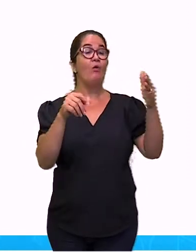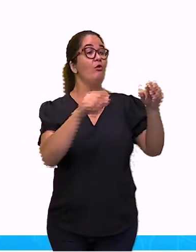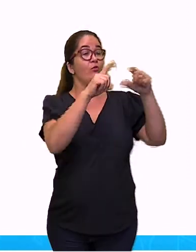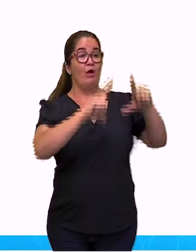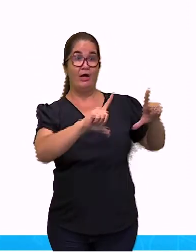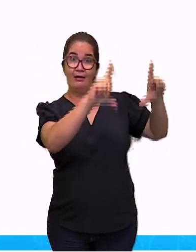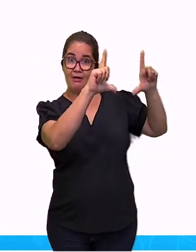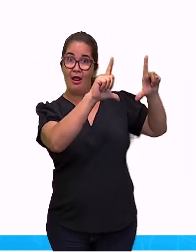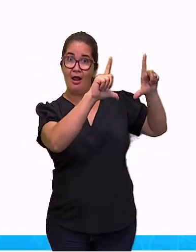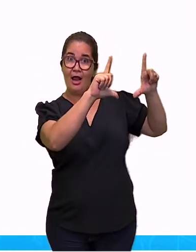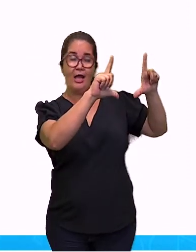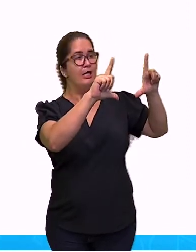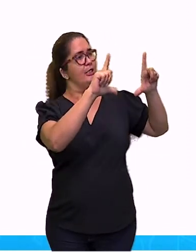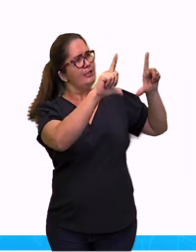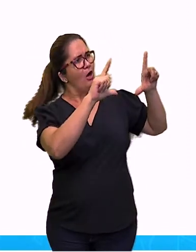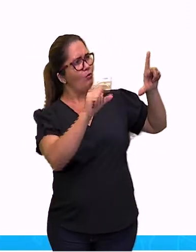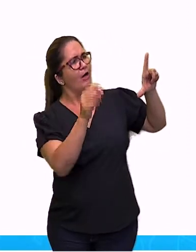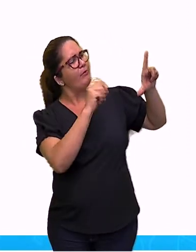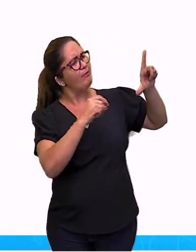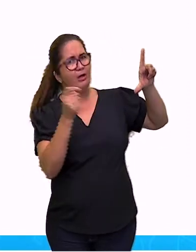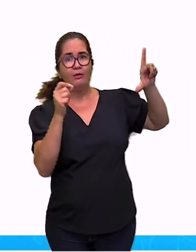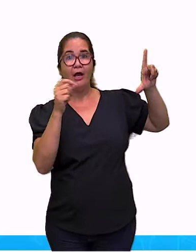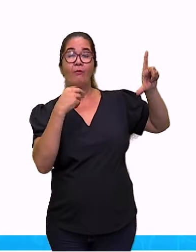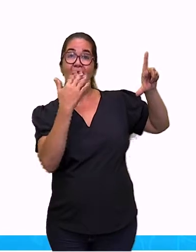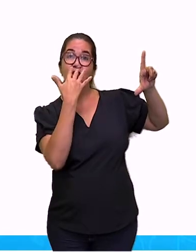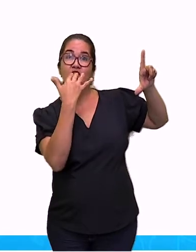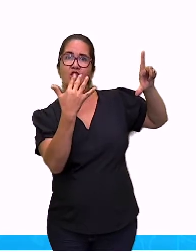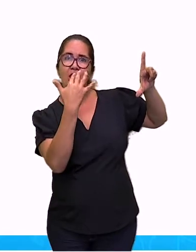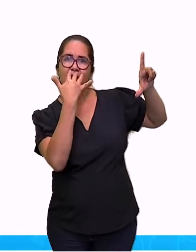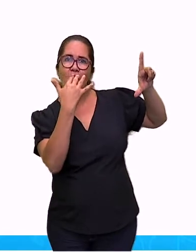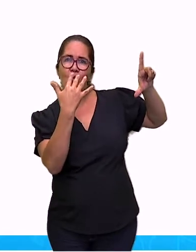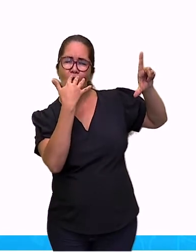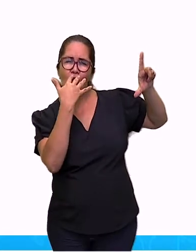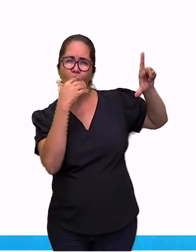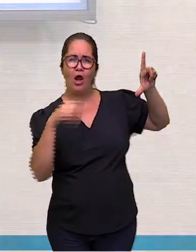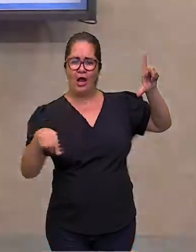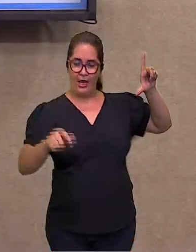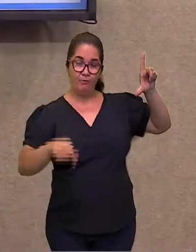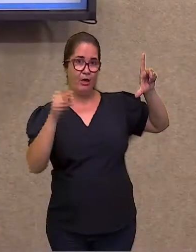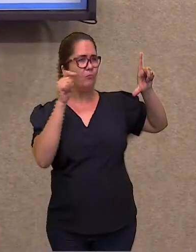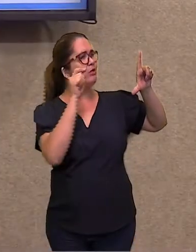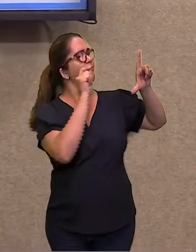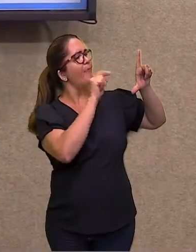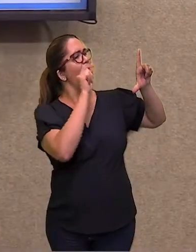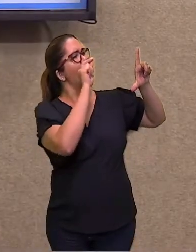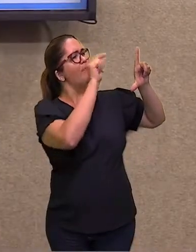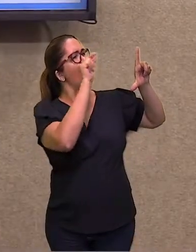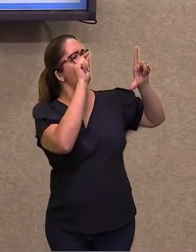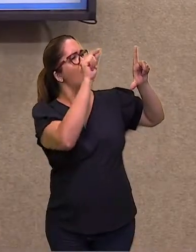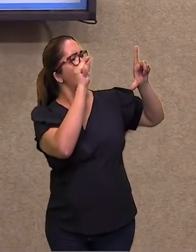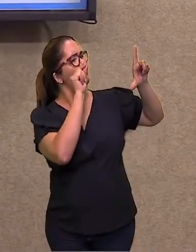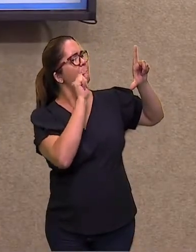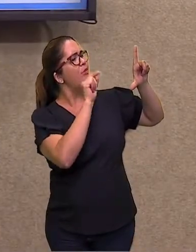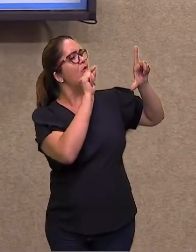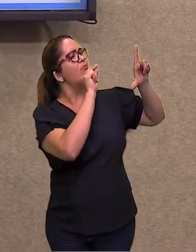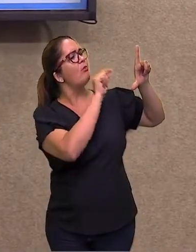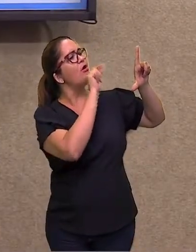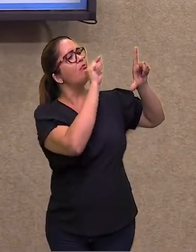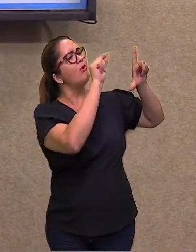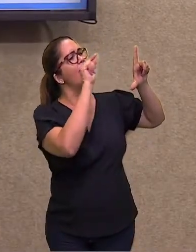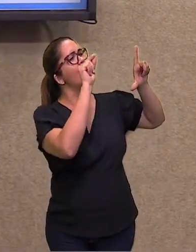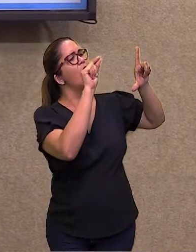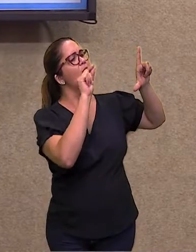pinceladas, pequenas pinceladas que são depositadas direto na tela, né? Que vai se colocando ponto a